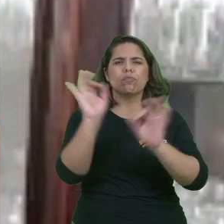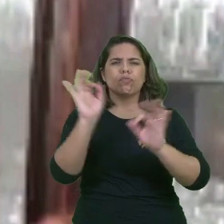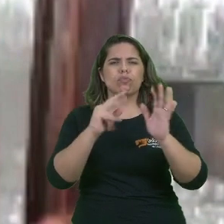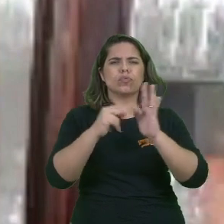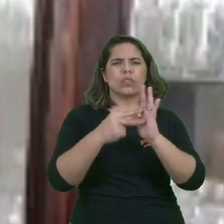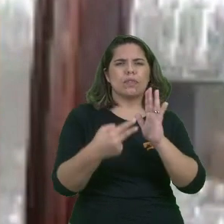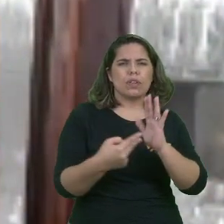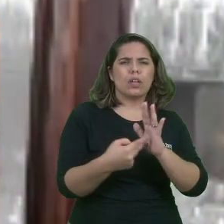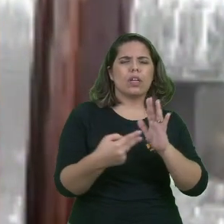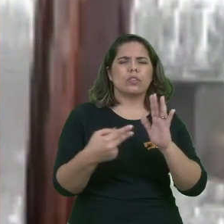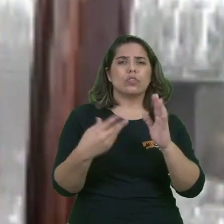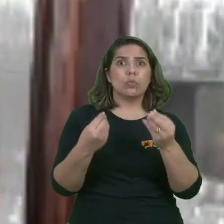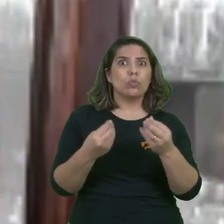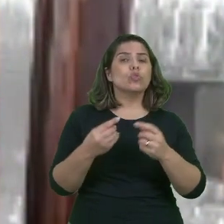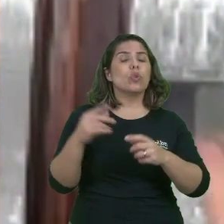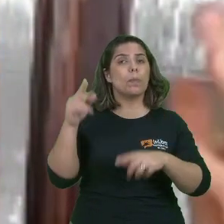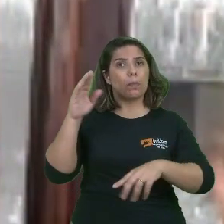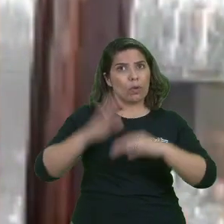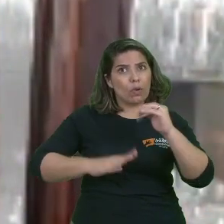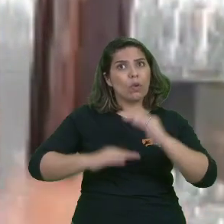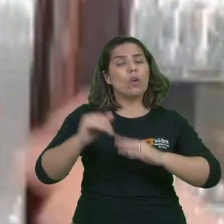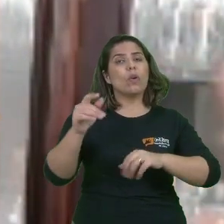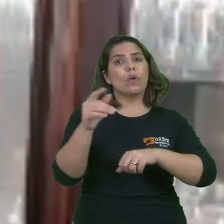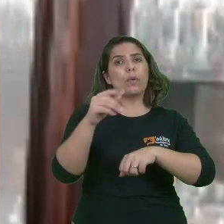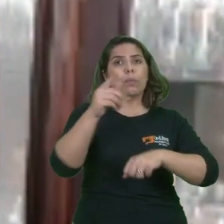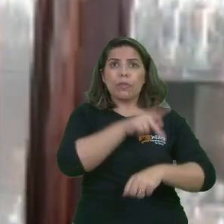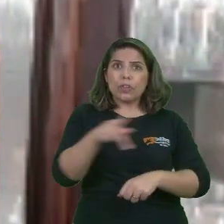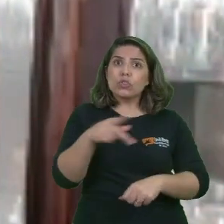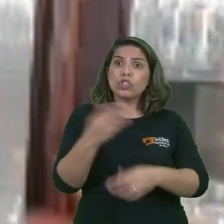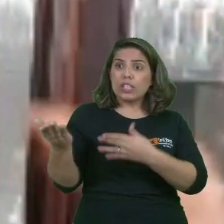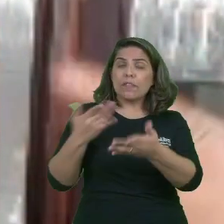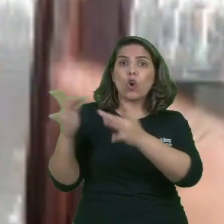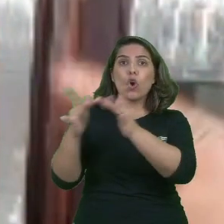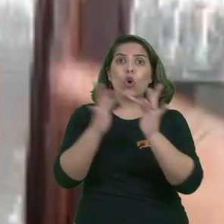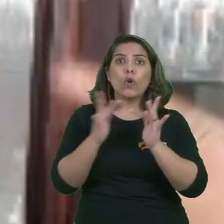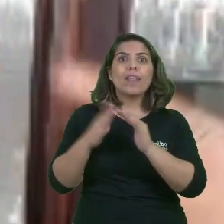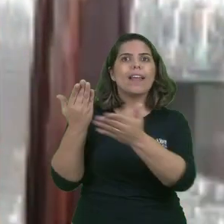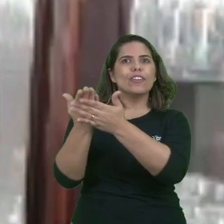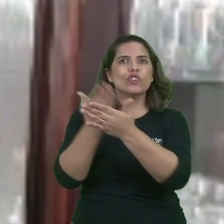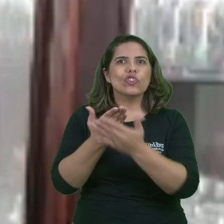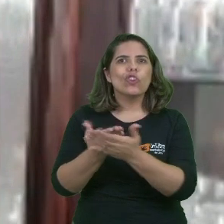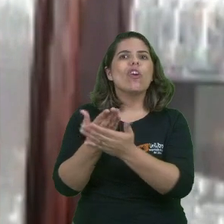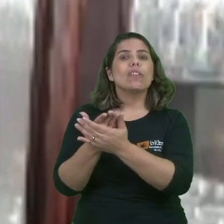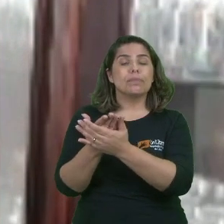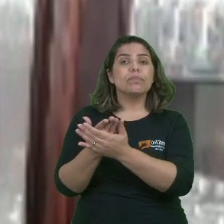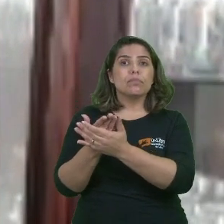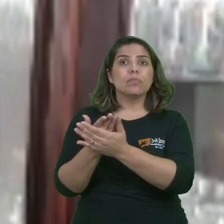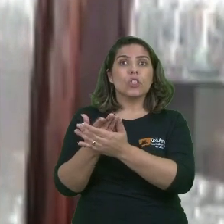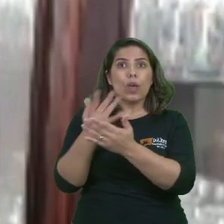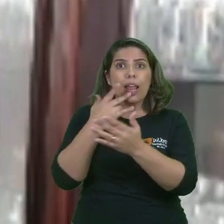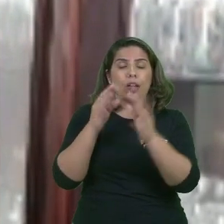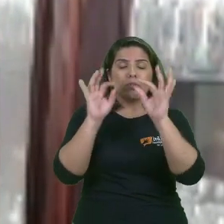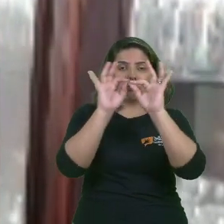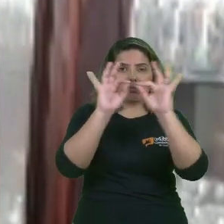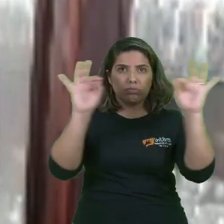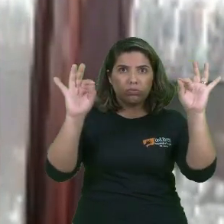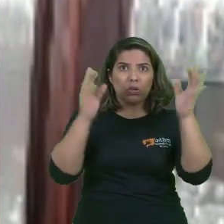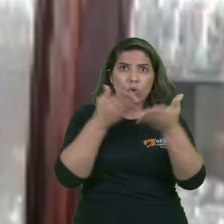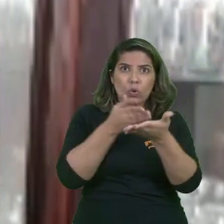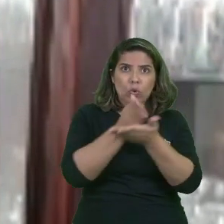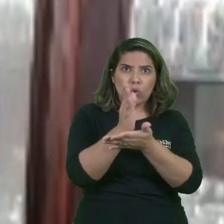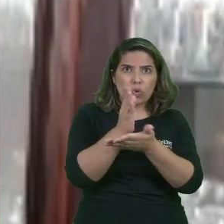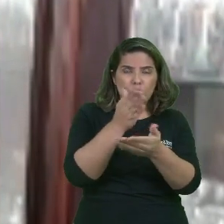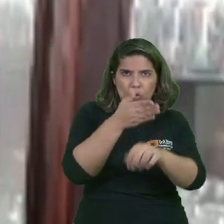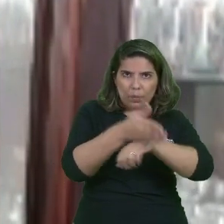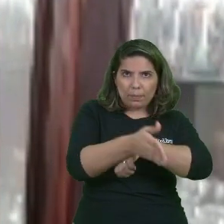de muitos professores uns mais a conviver os quais Ela estudou Então faz a introdução disse